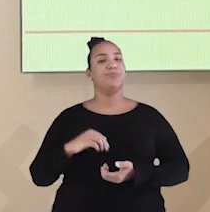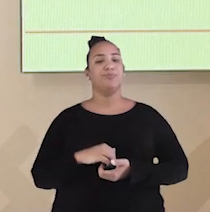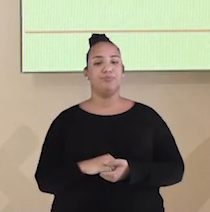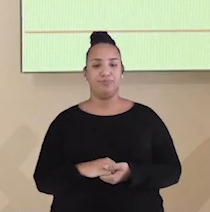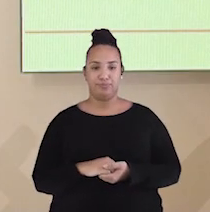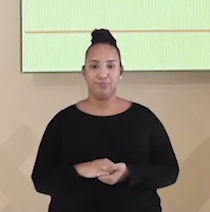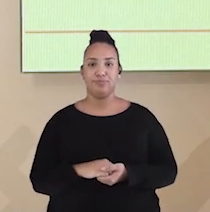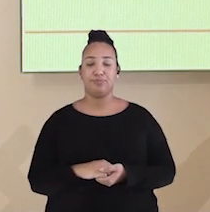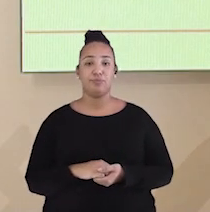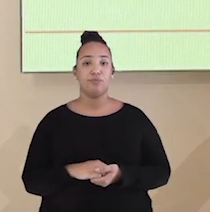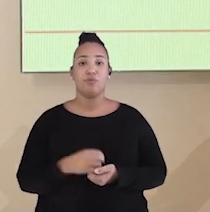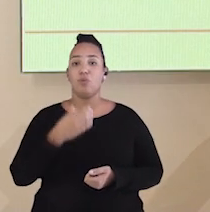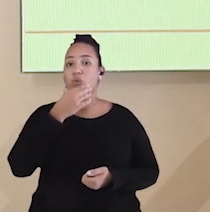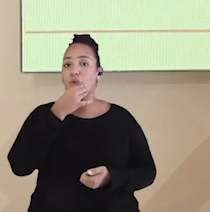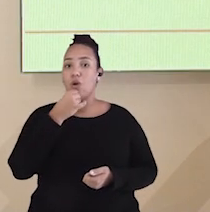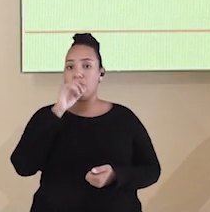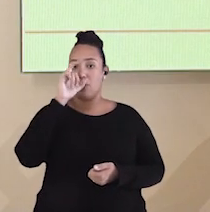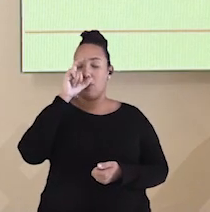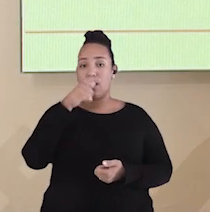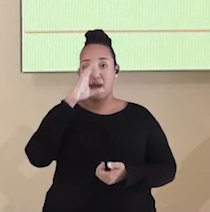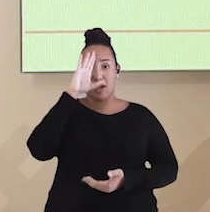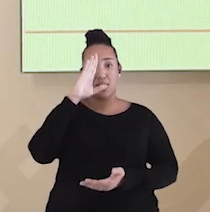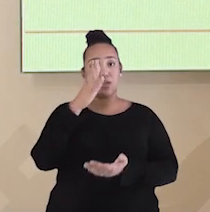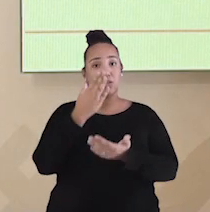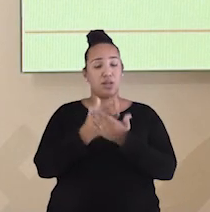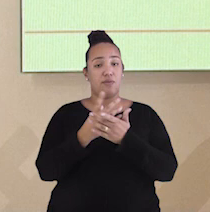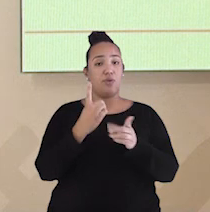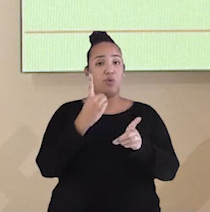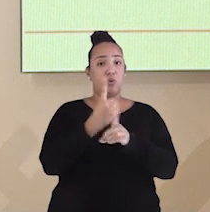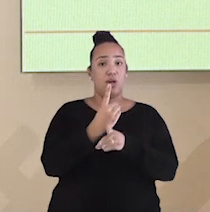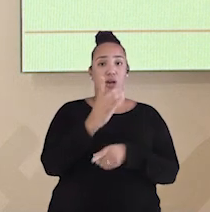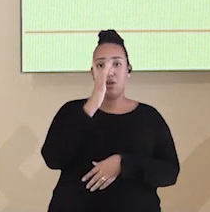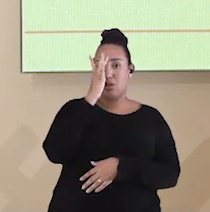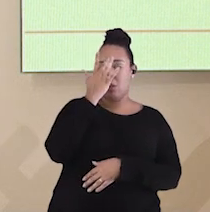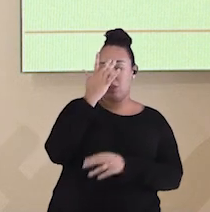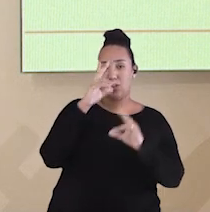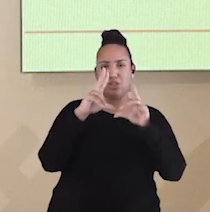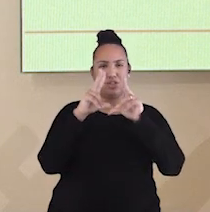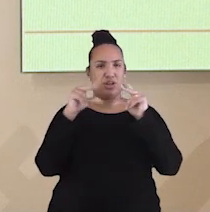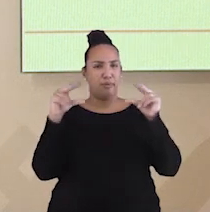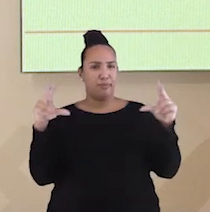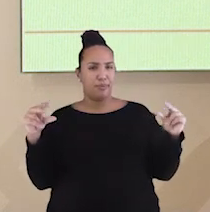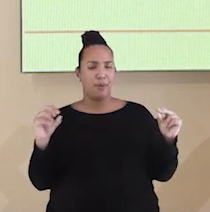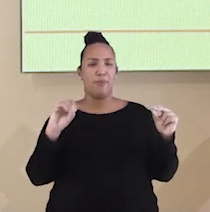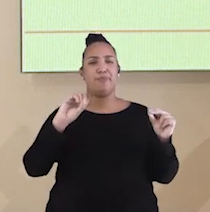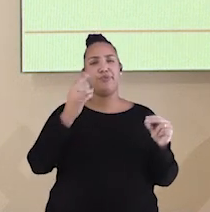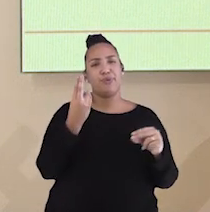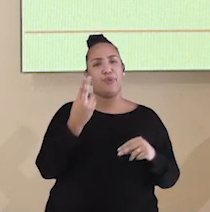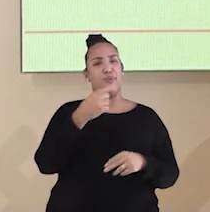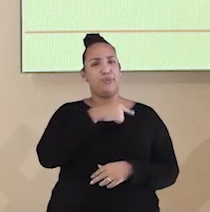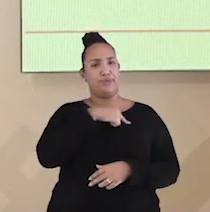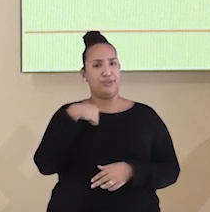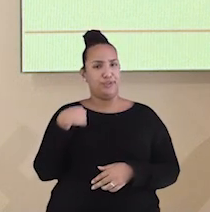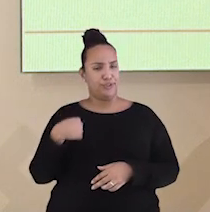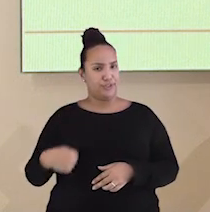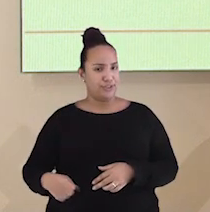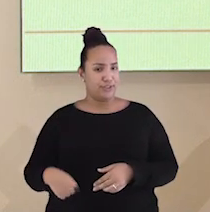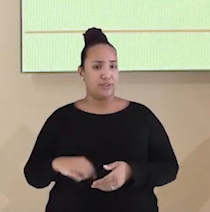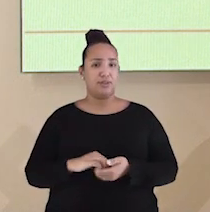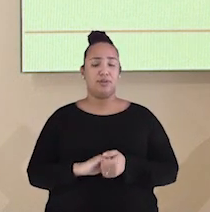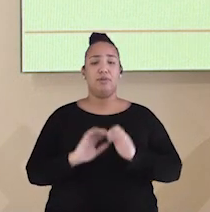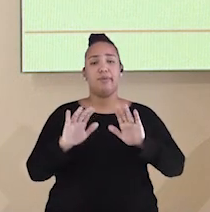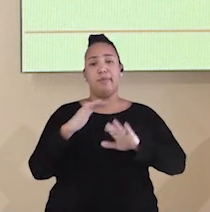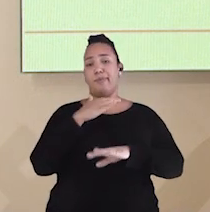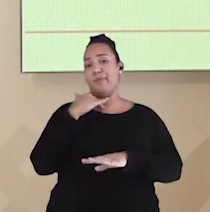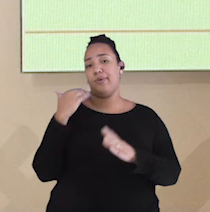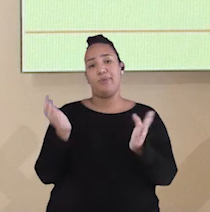Infelizmente, falso. Colombo achava que ter chegado à China ou Japão ou uma parte muito afastada da Índia